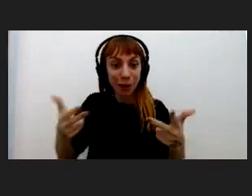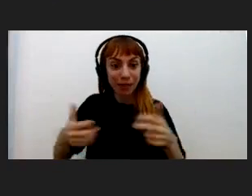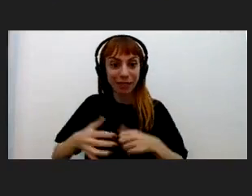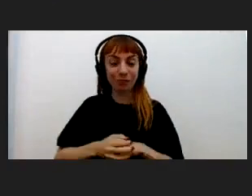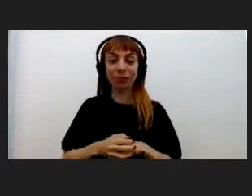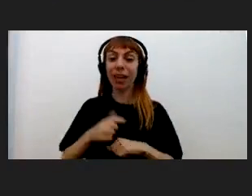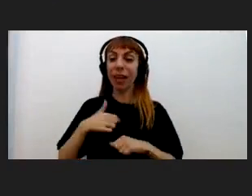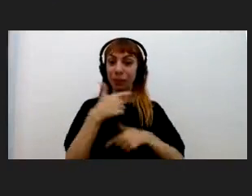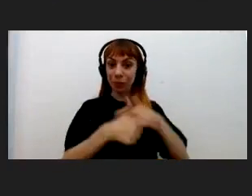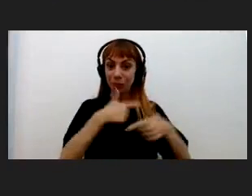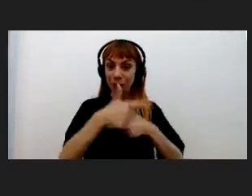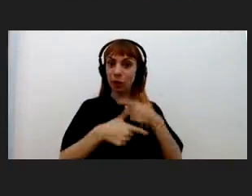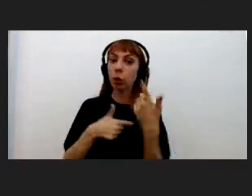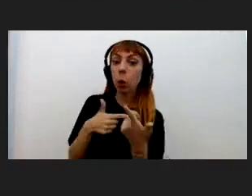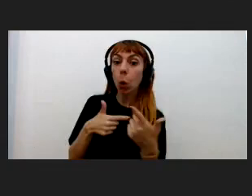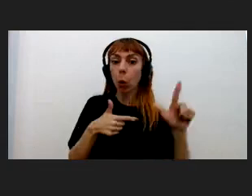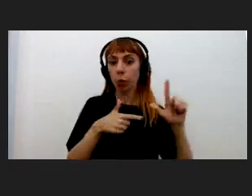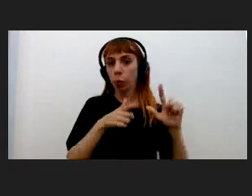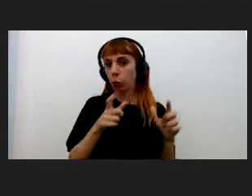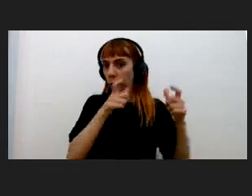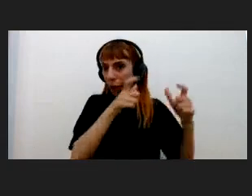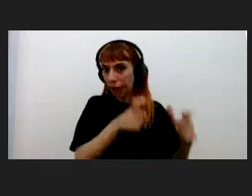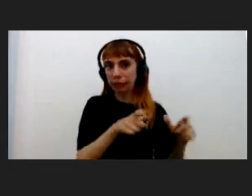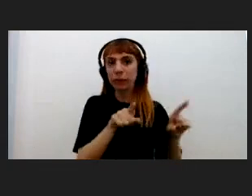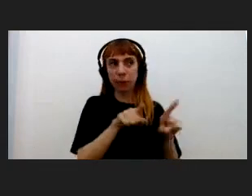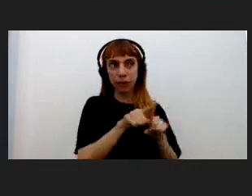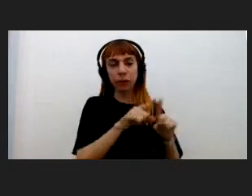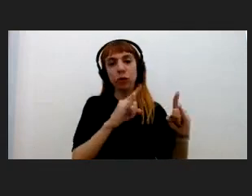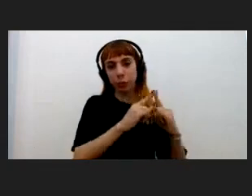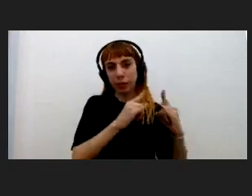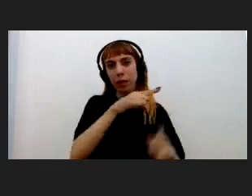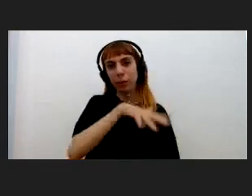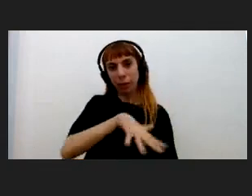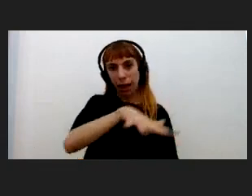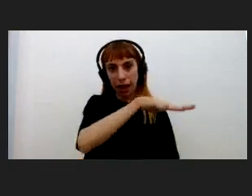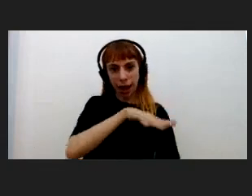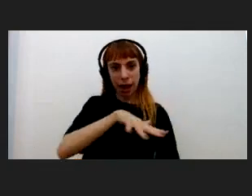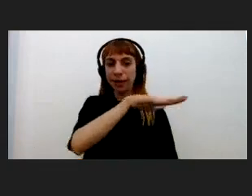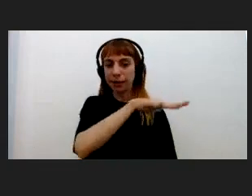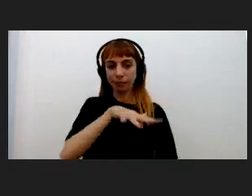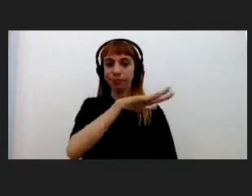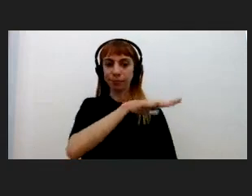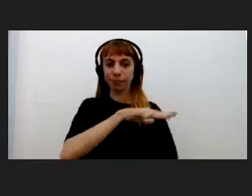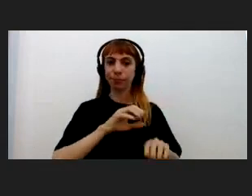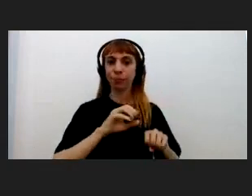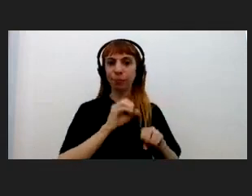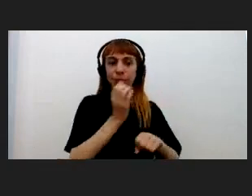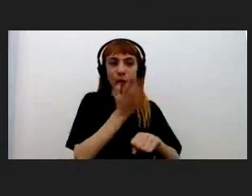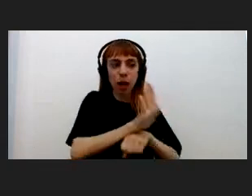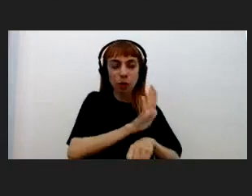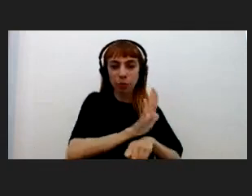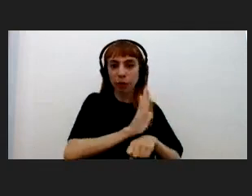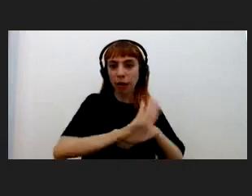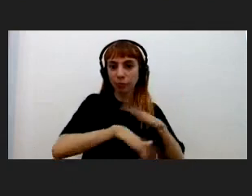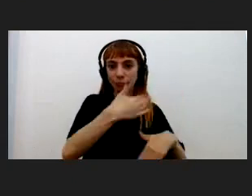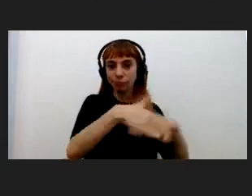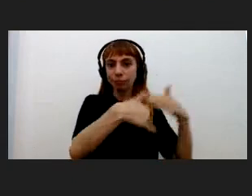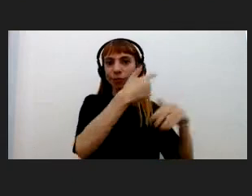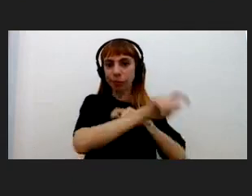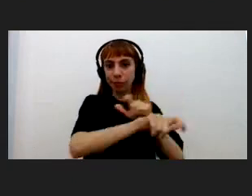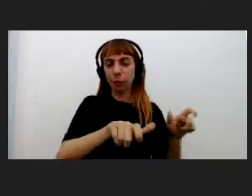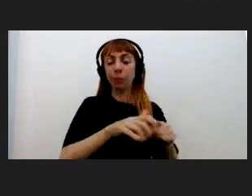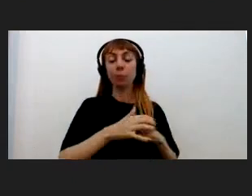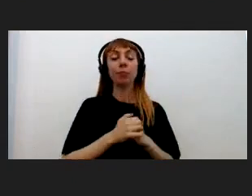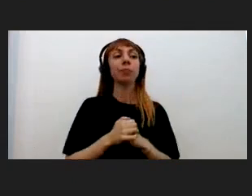serviço de reabilitação. E esses dias a gente estava discutindo num grupo sobre o conceito de respeito. E eram